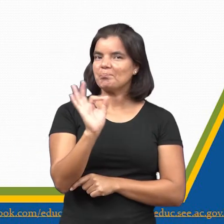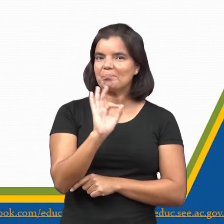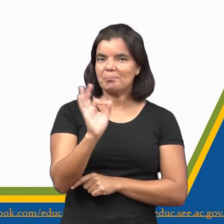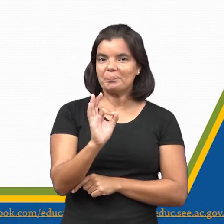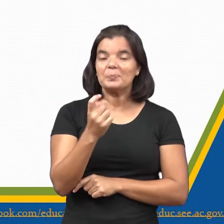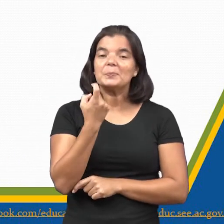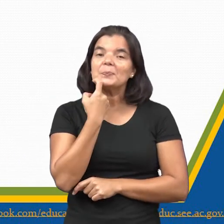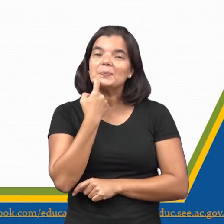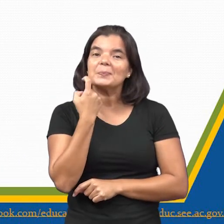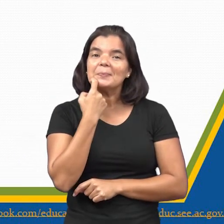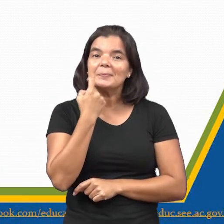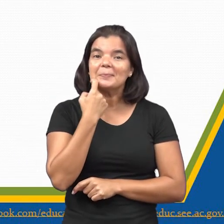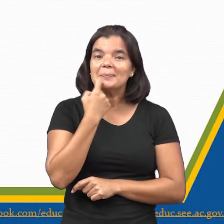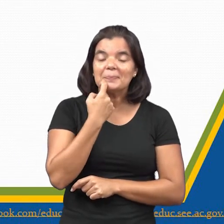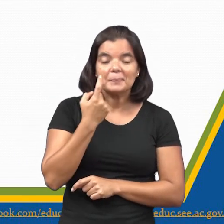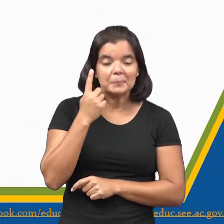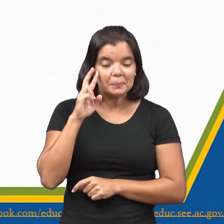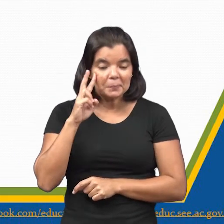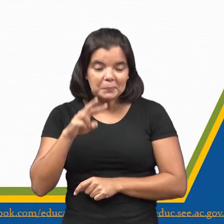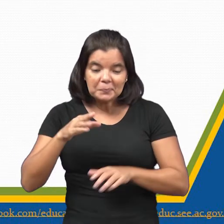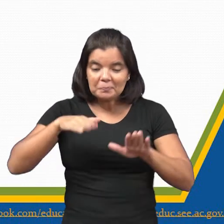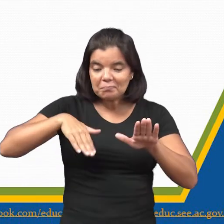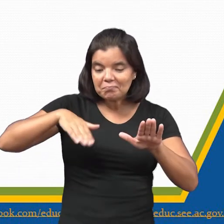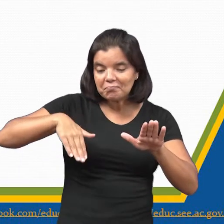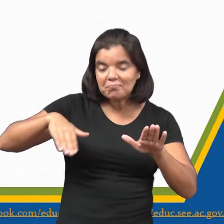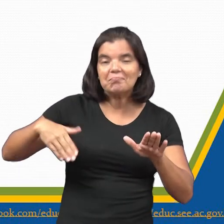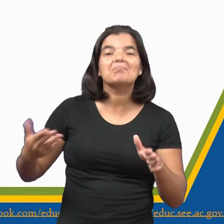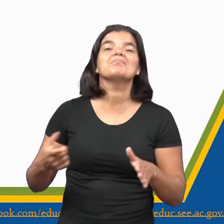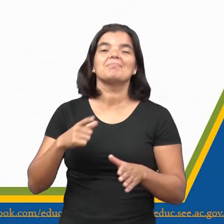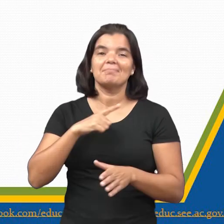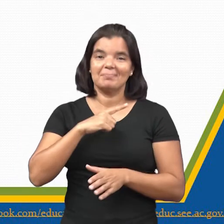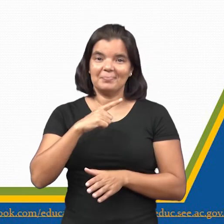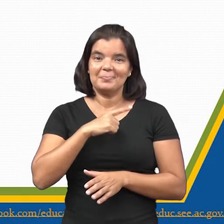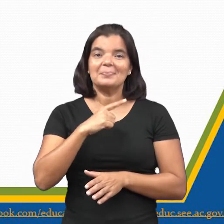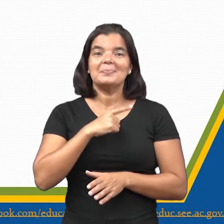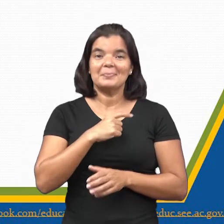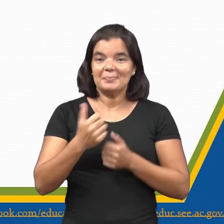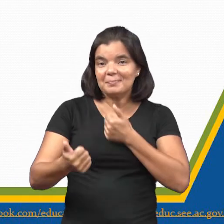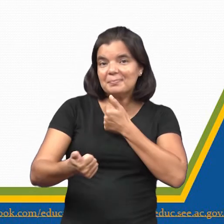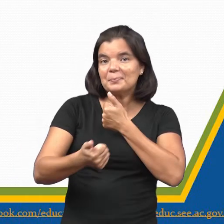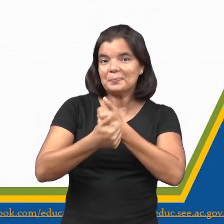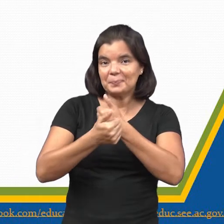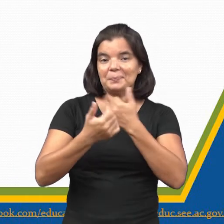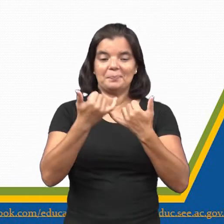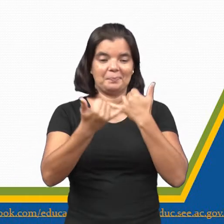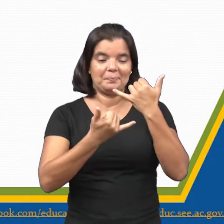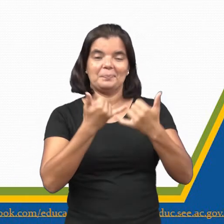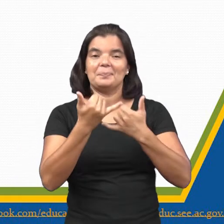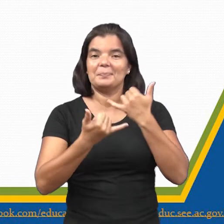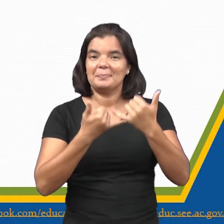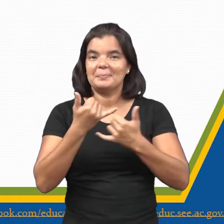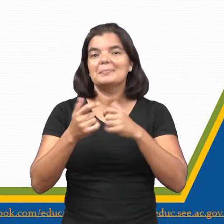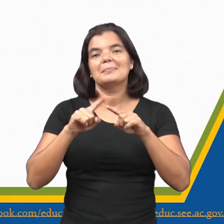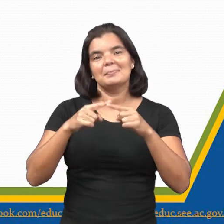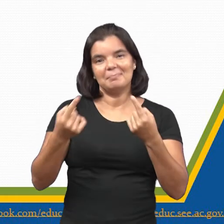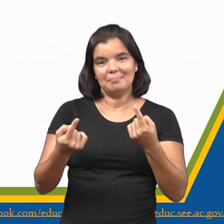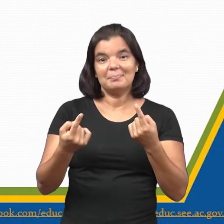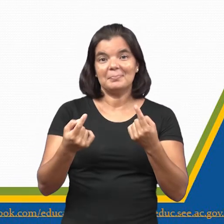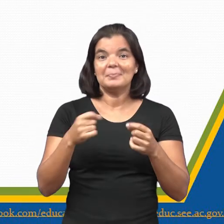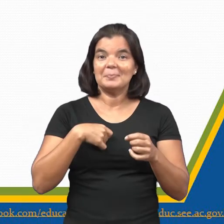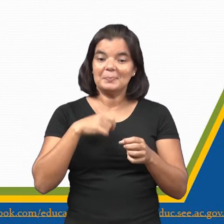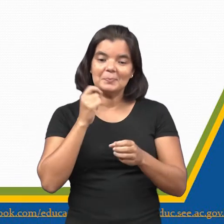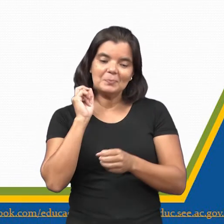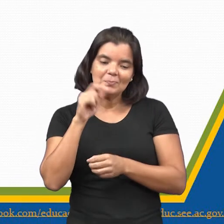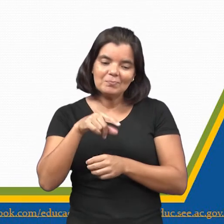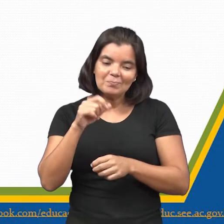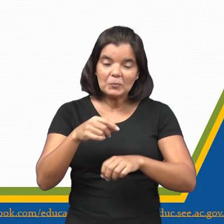os peixes nadavam tranquilos e ainda tomavam parte nas brincadeiras, pois beliscavam